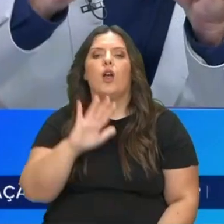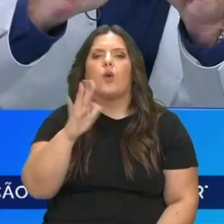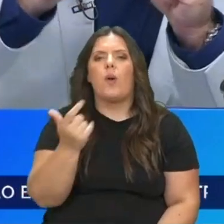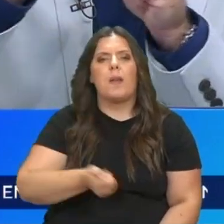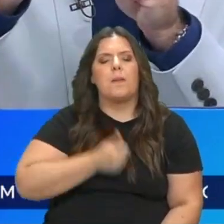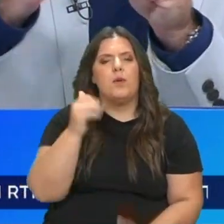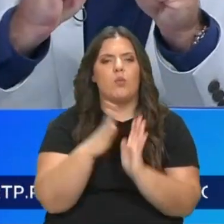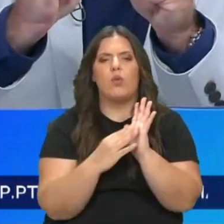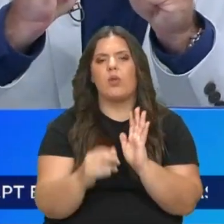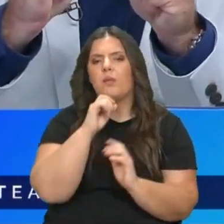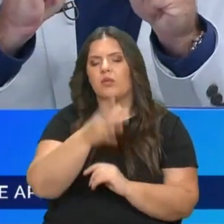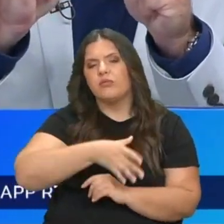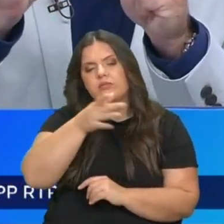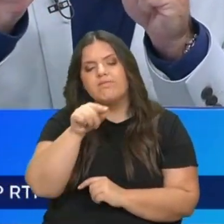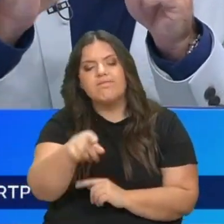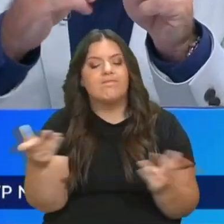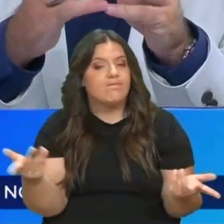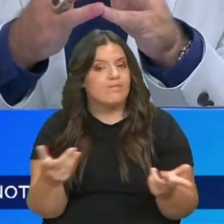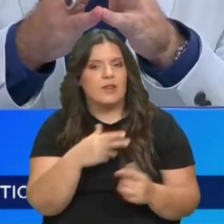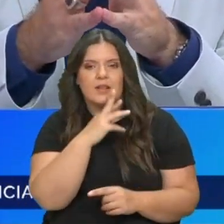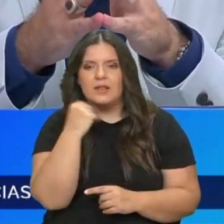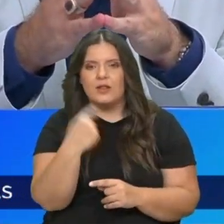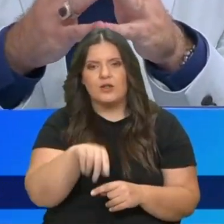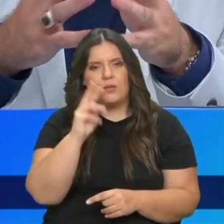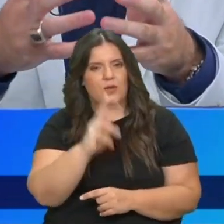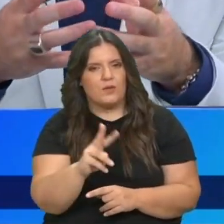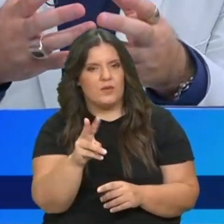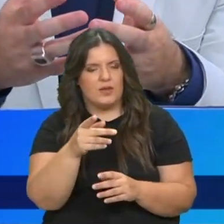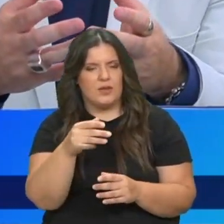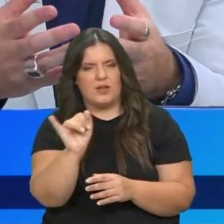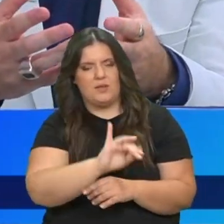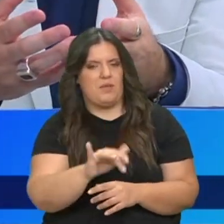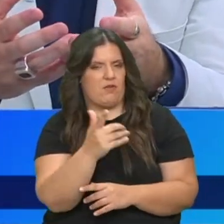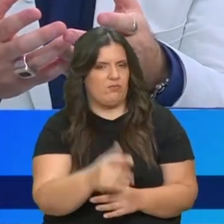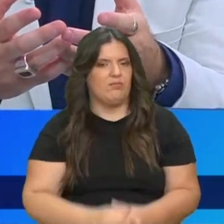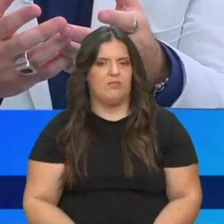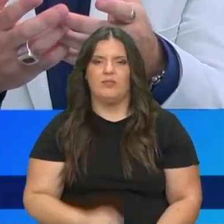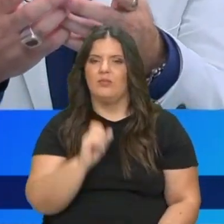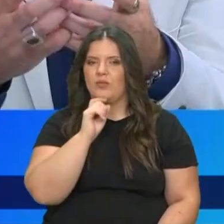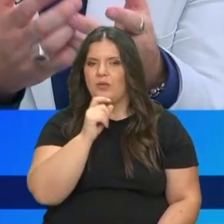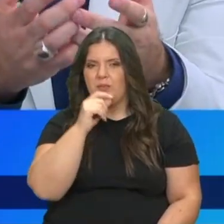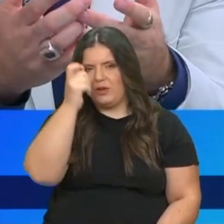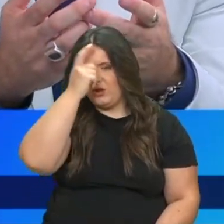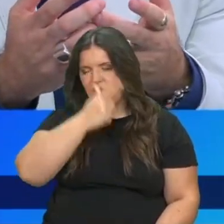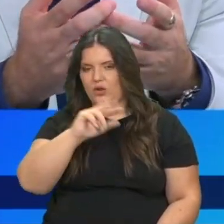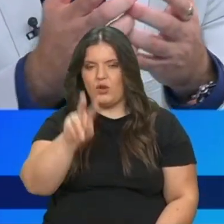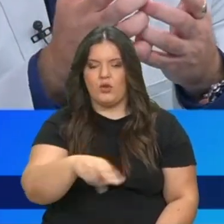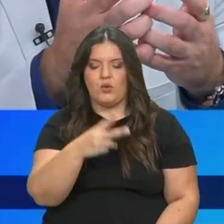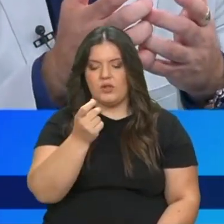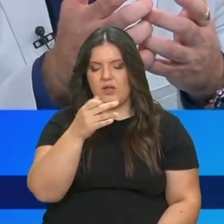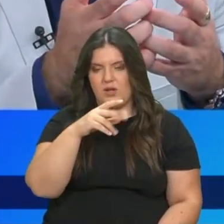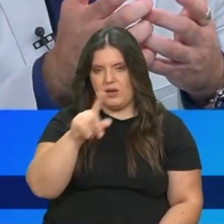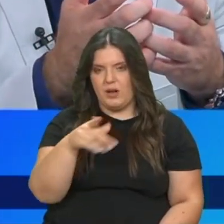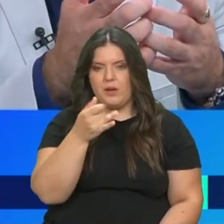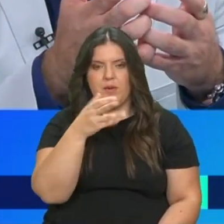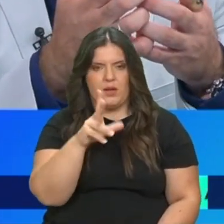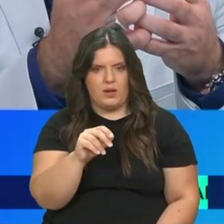melhor modelo que pode explicar isto? É muito engraçado, é aquilo que nós estamos a ver nesta simulação. Provavelmente isto é a história de duas anãs